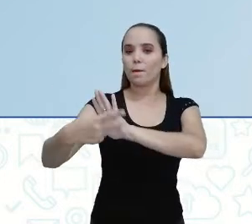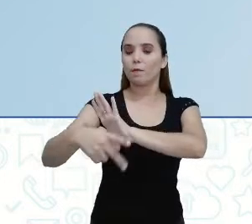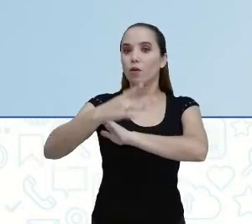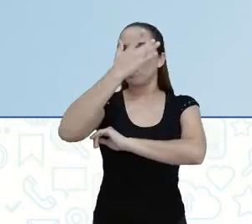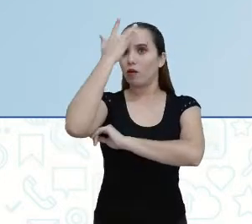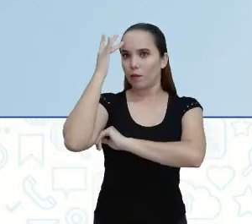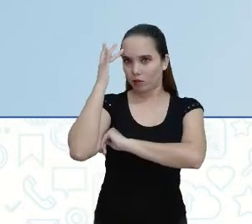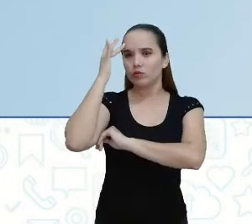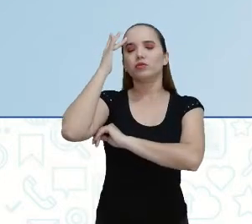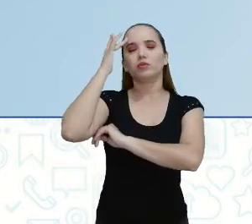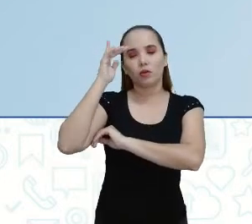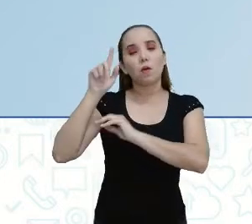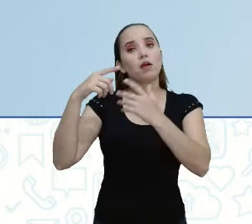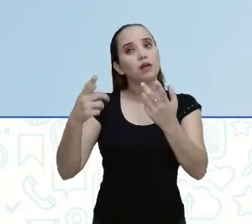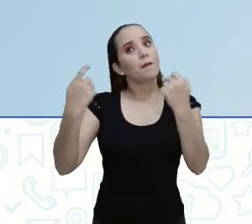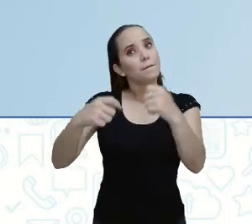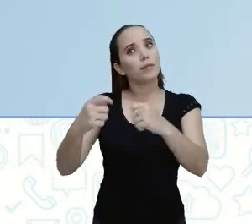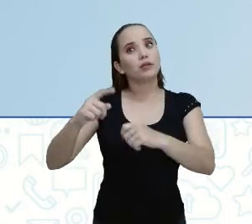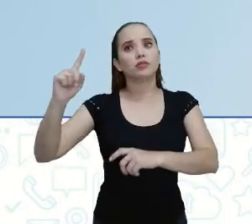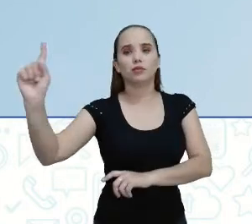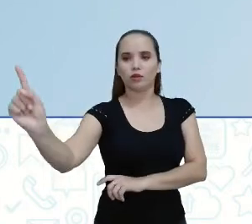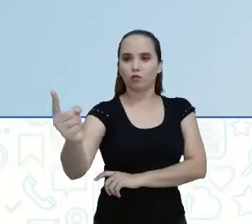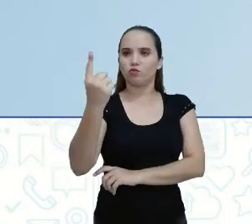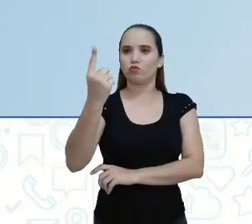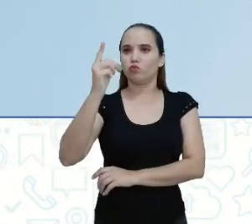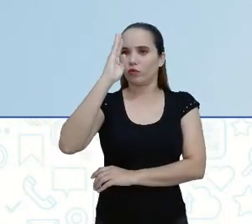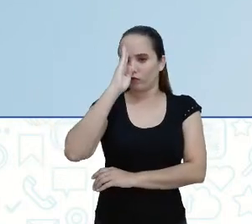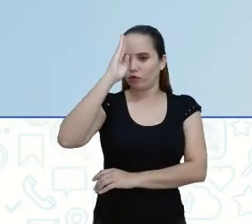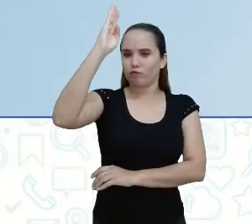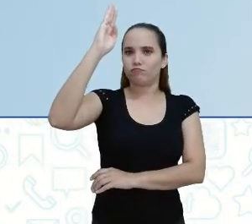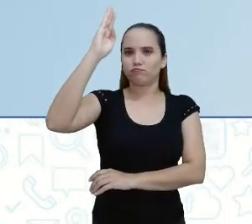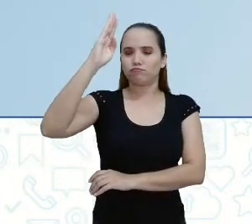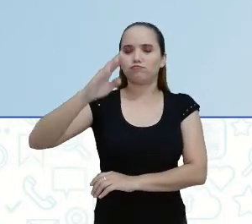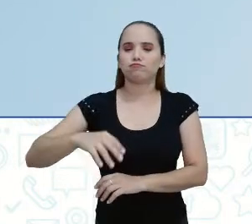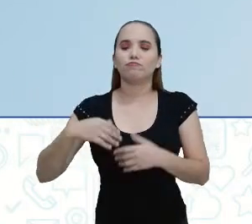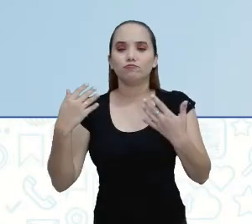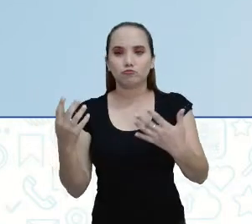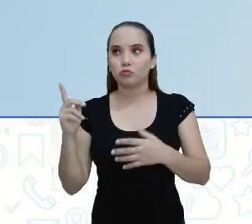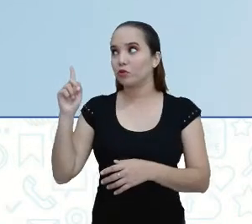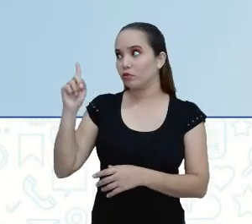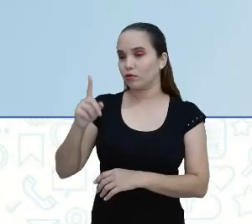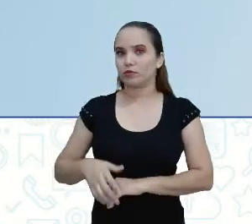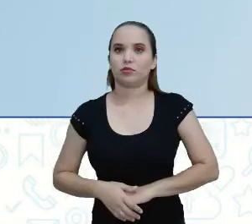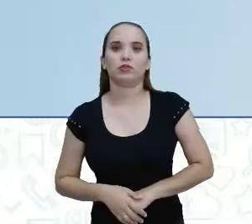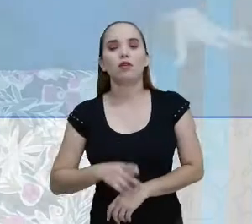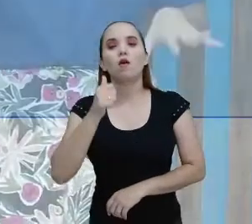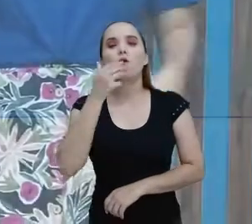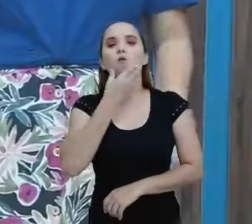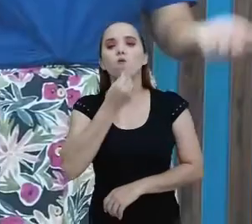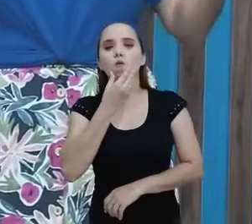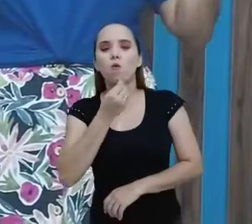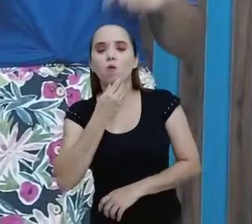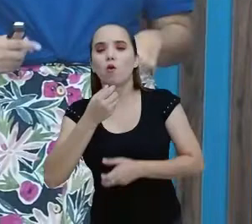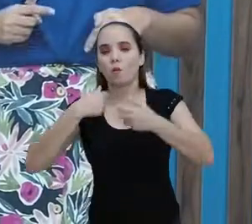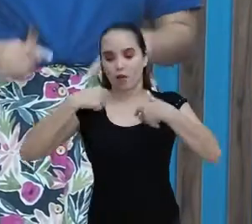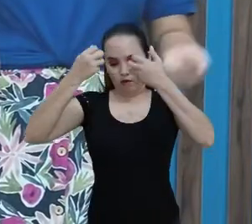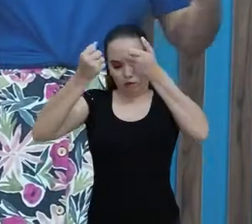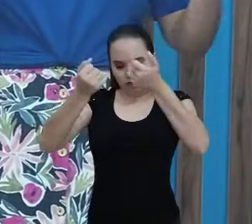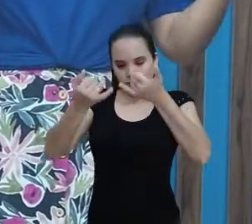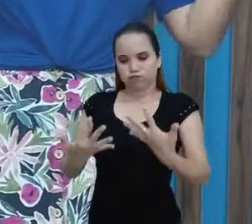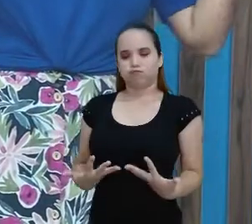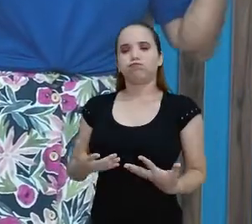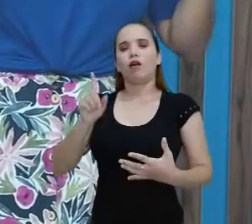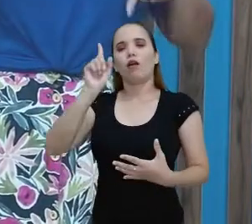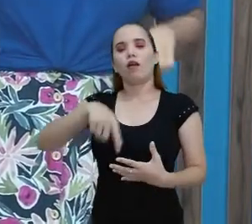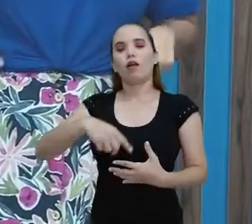a destaque na multidão. Nesse caso, o moço, ele se descreve, então a gente tem aqui uma descrição de si, é